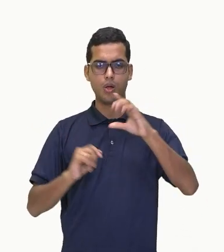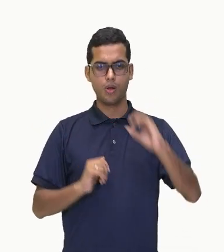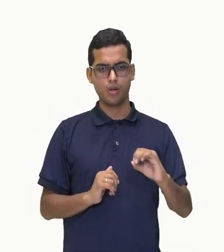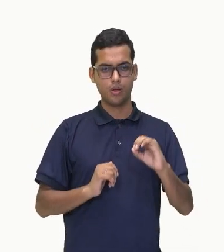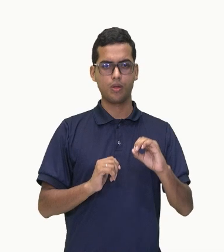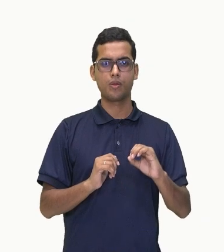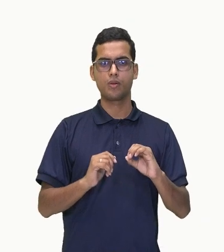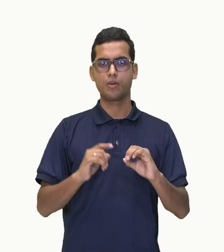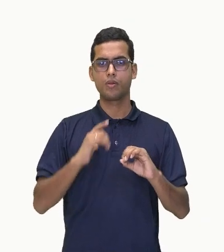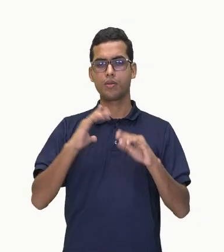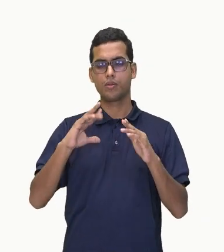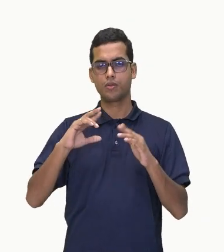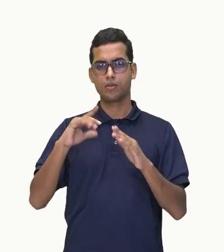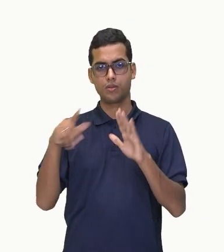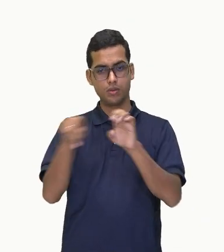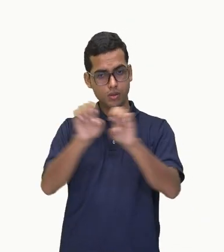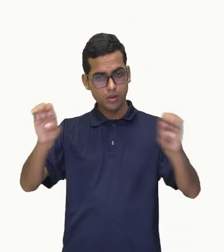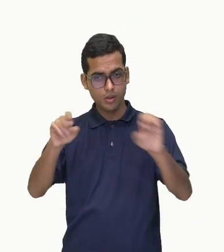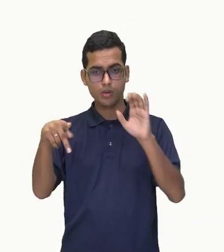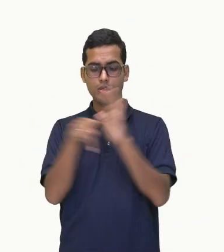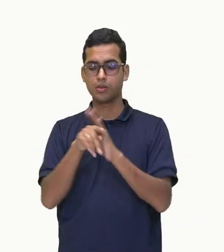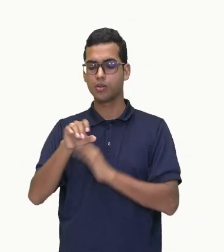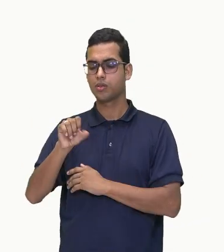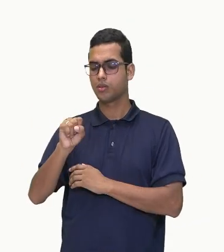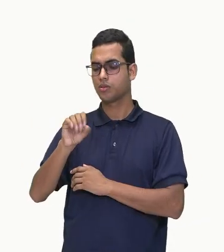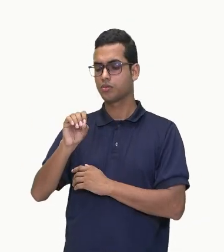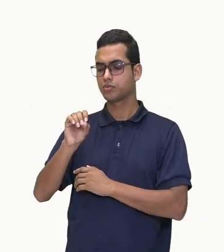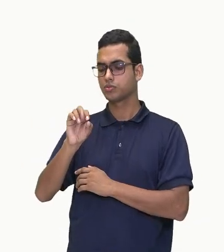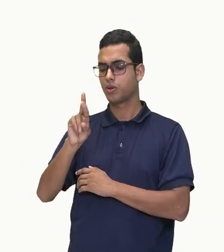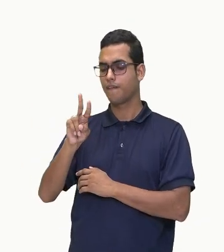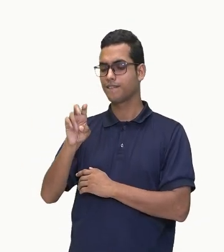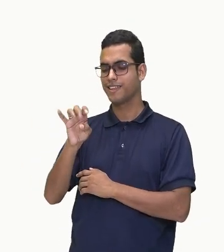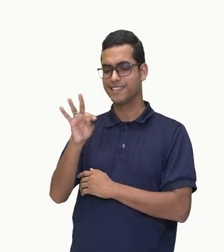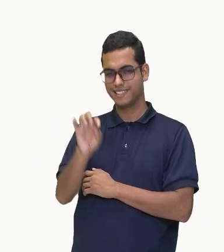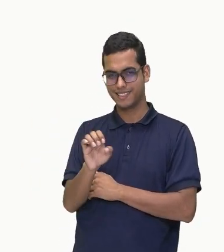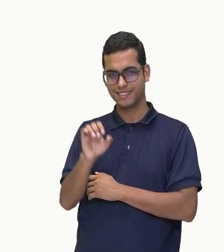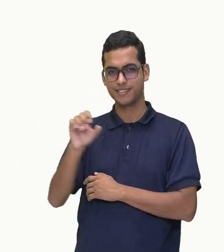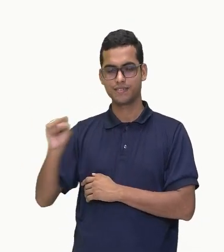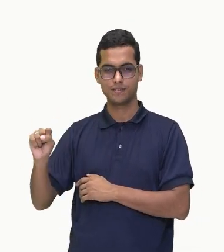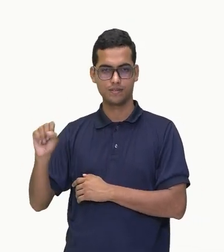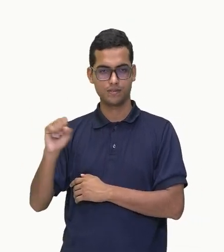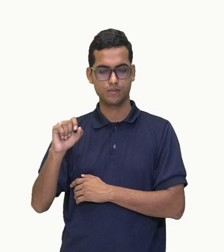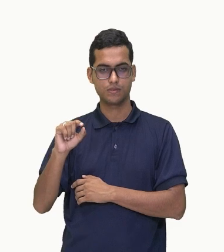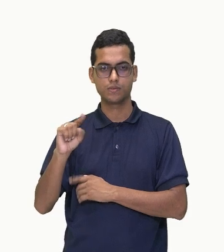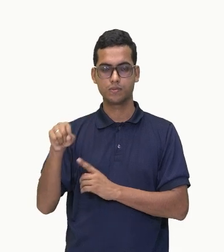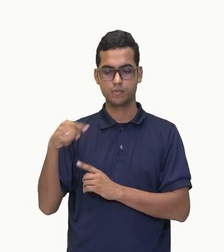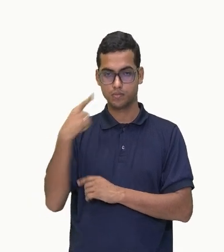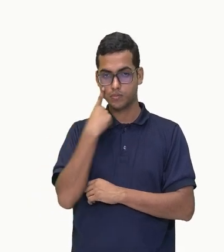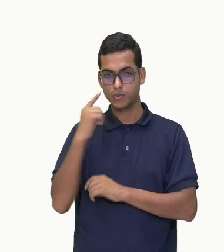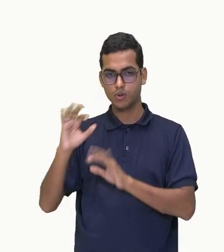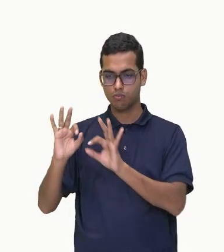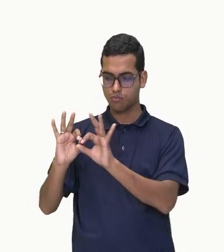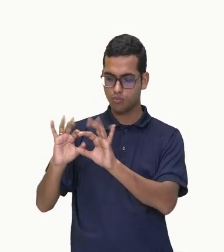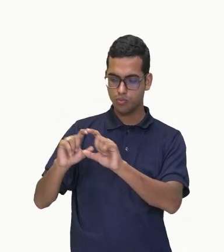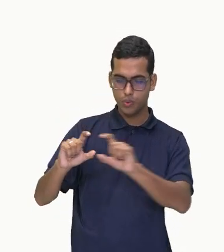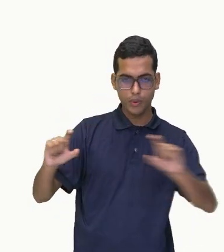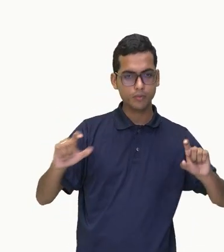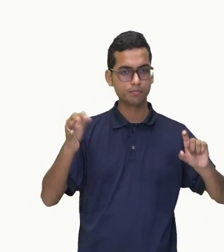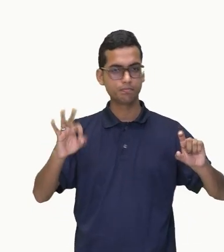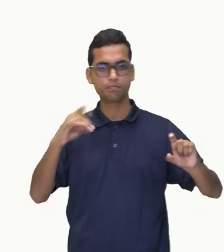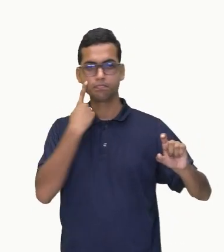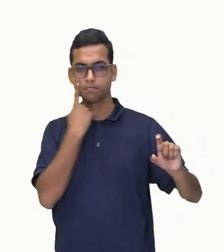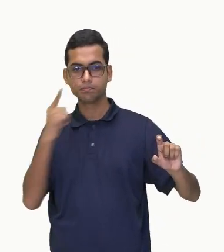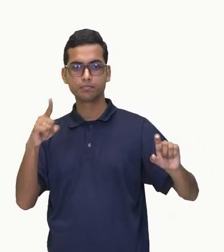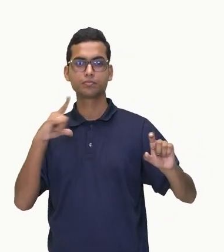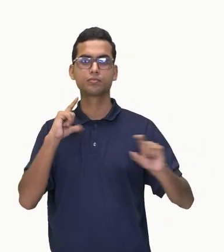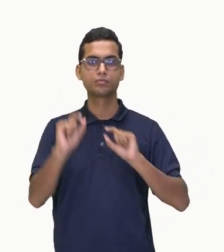sorvete. E com base nisso, eu trouxe para você aqui, ó, eu tenho um ponto material,